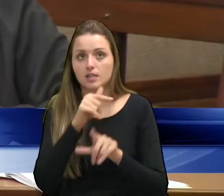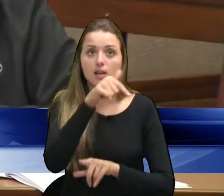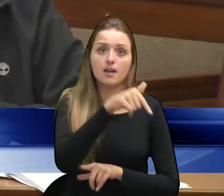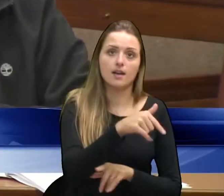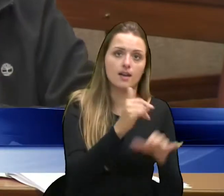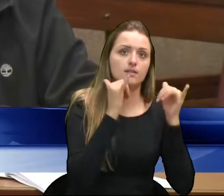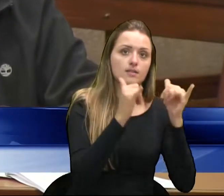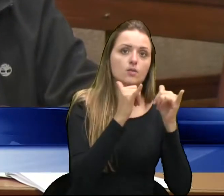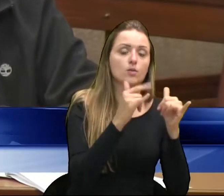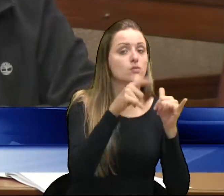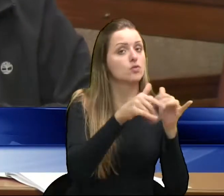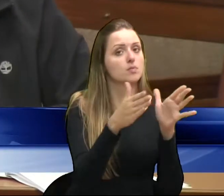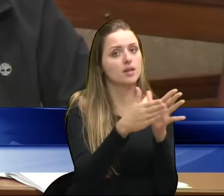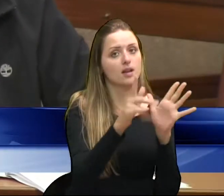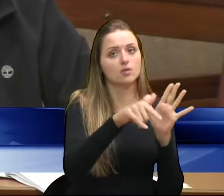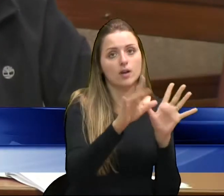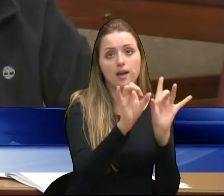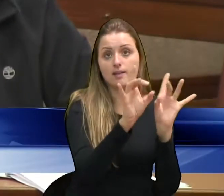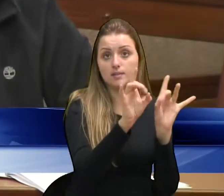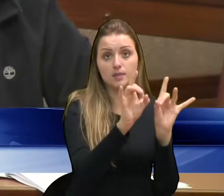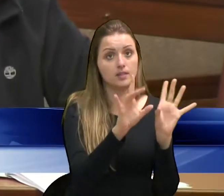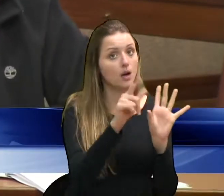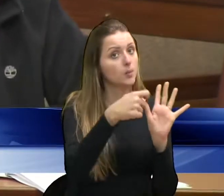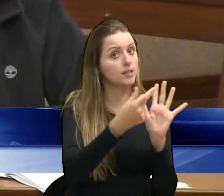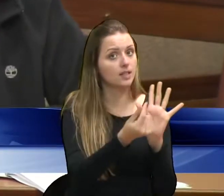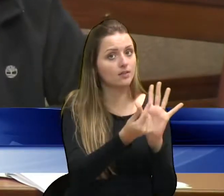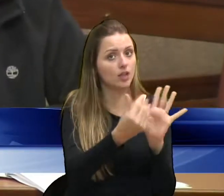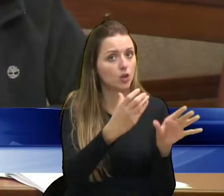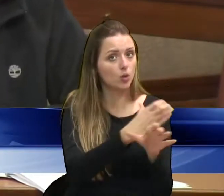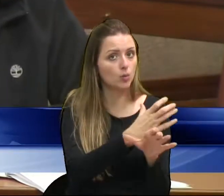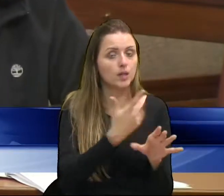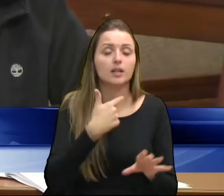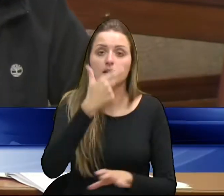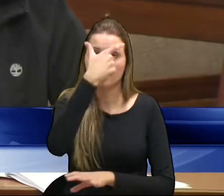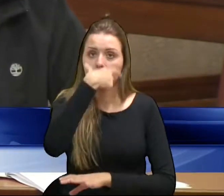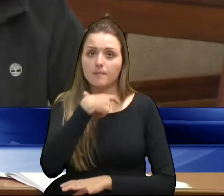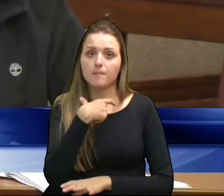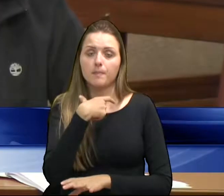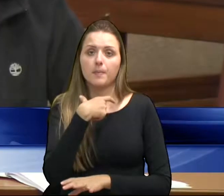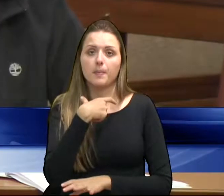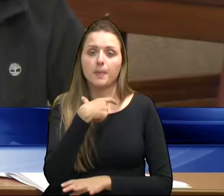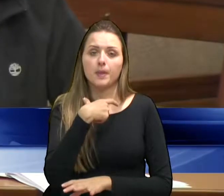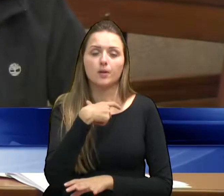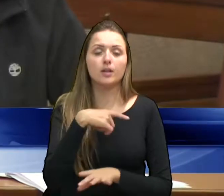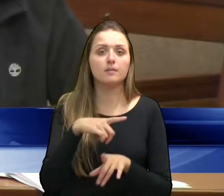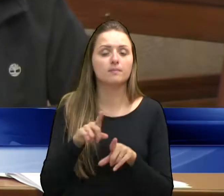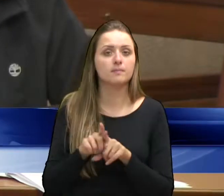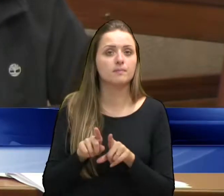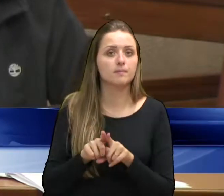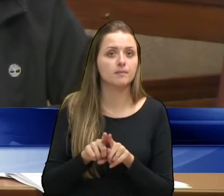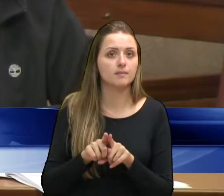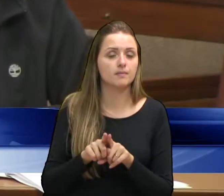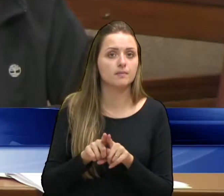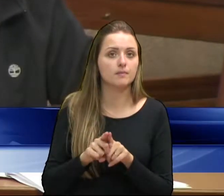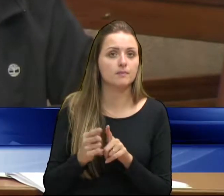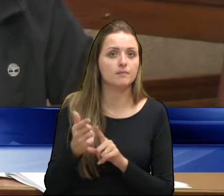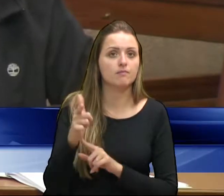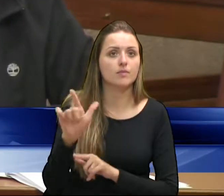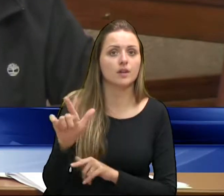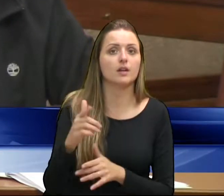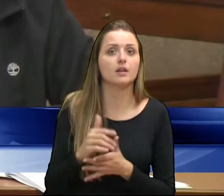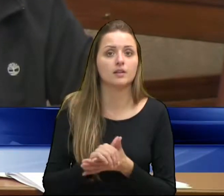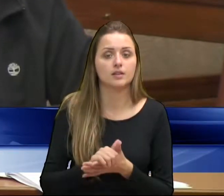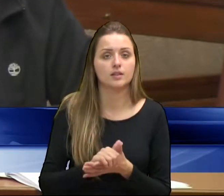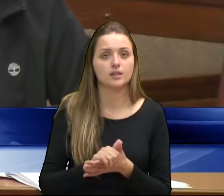é especial, né? E aí, achei interessante. Aliás, a única coisa interessante que eu achei nesse projeto aqui é